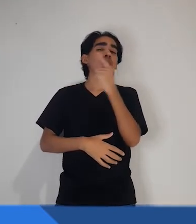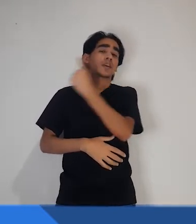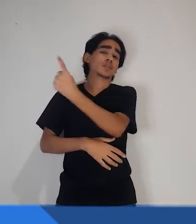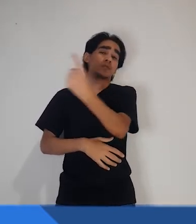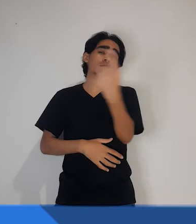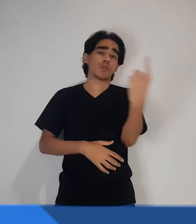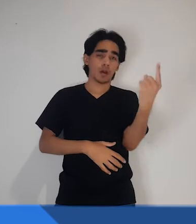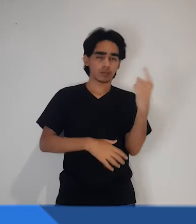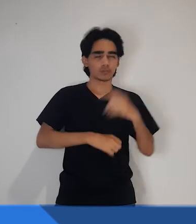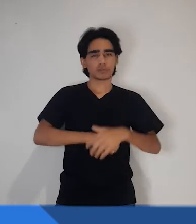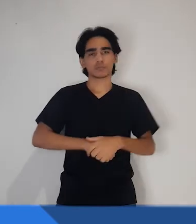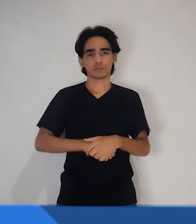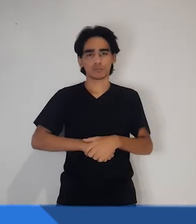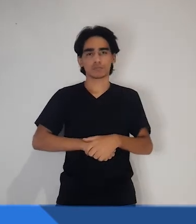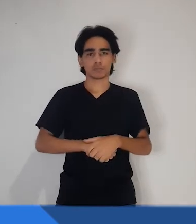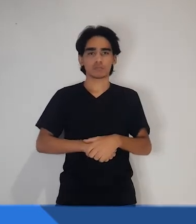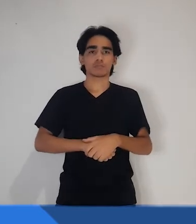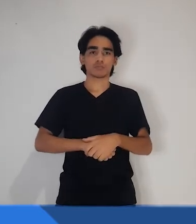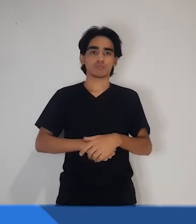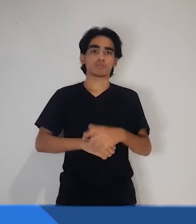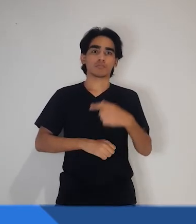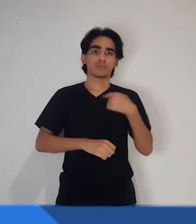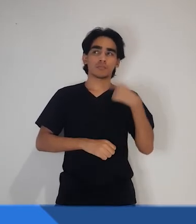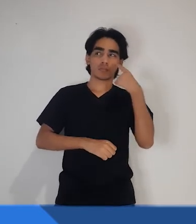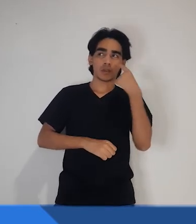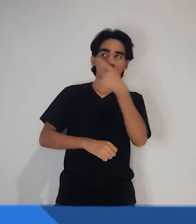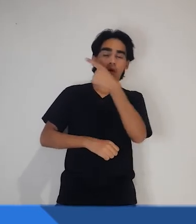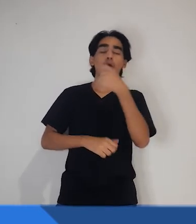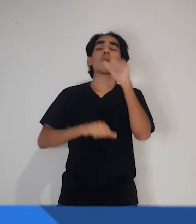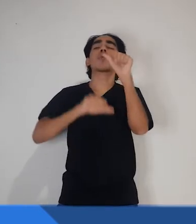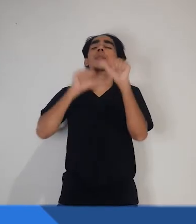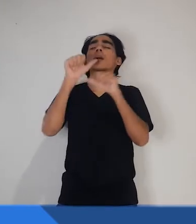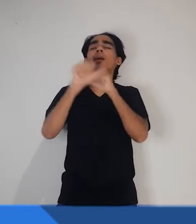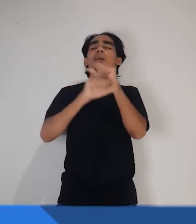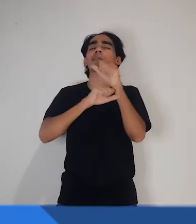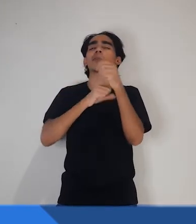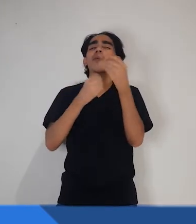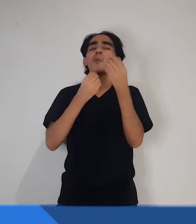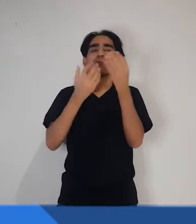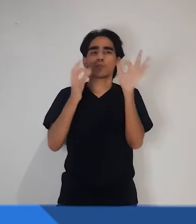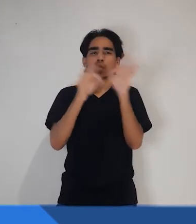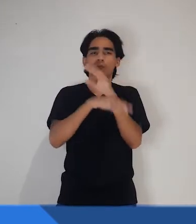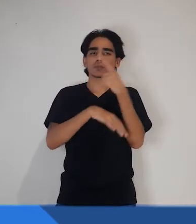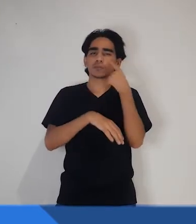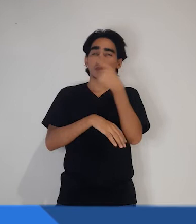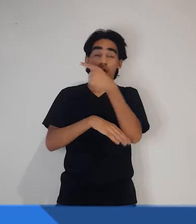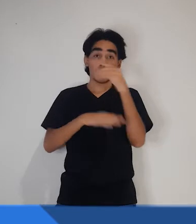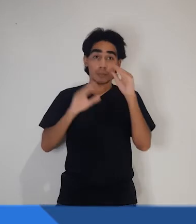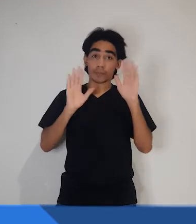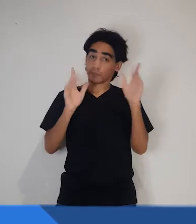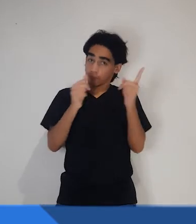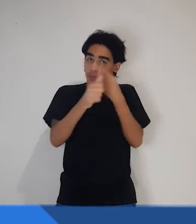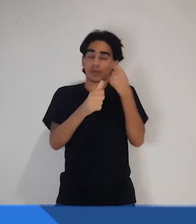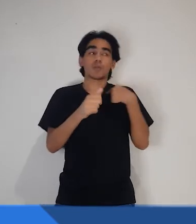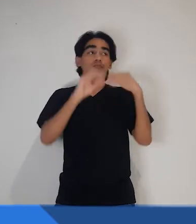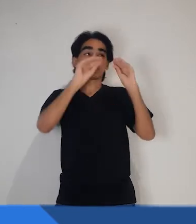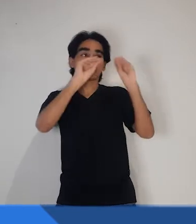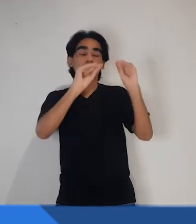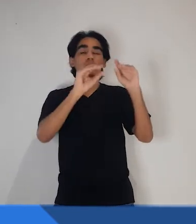salvar as mudanças e já vou mostrar para vocês como é que essa questão vai ficar. Primeiro, eu vou colocar 5 pontos para ela